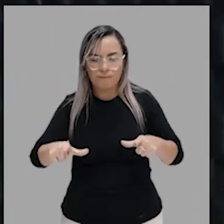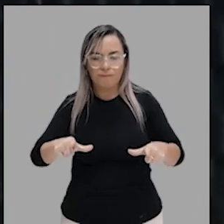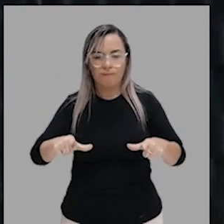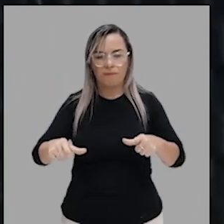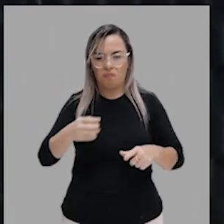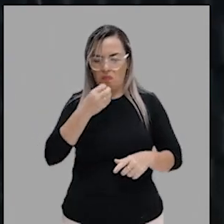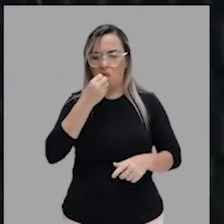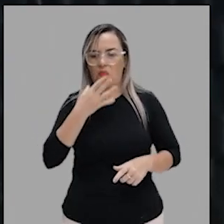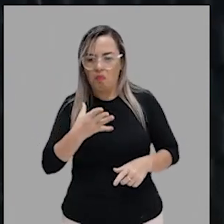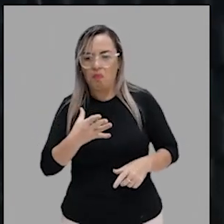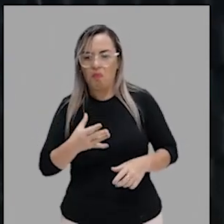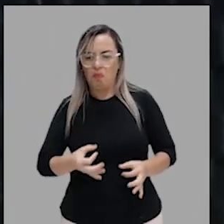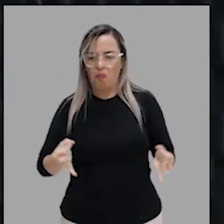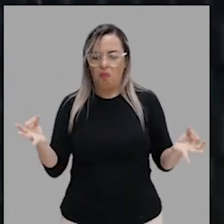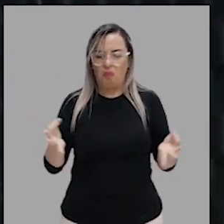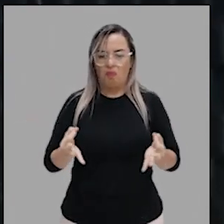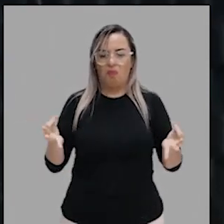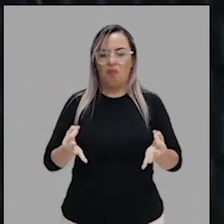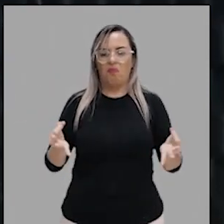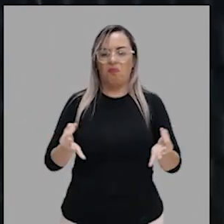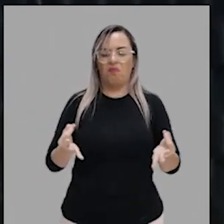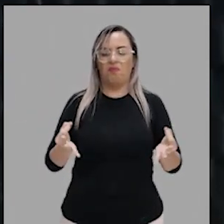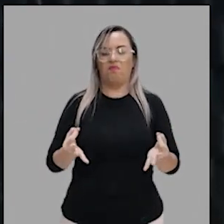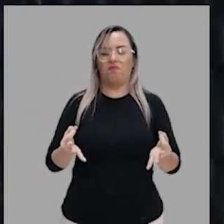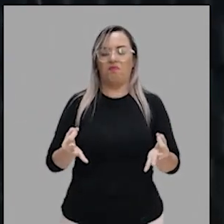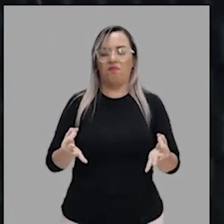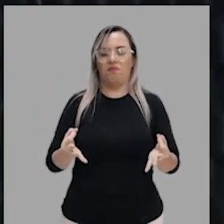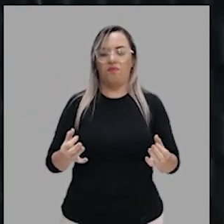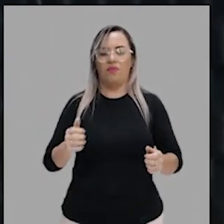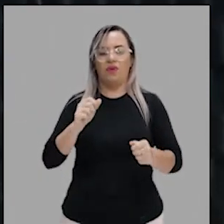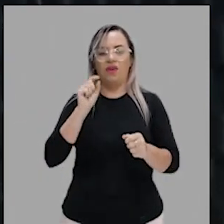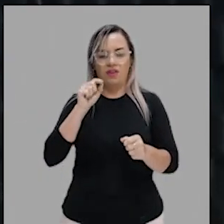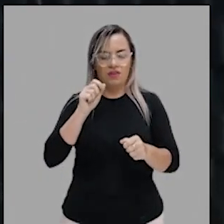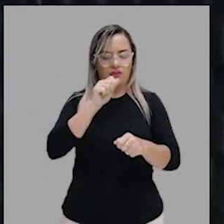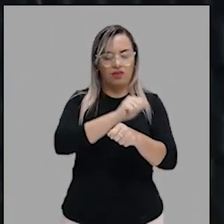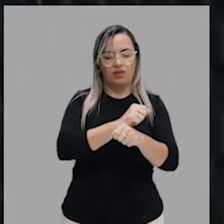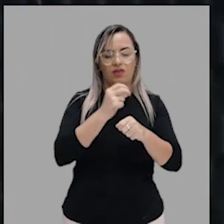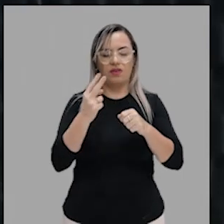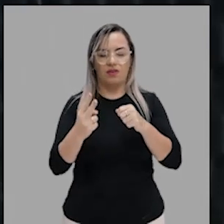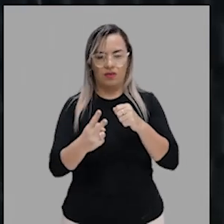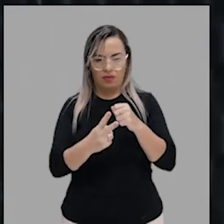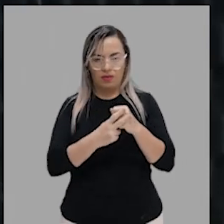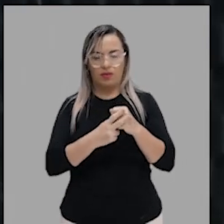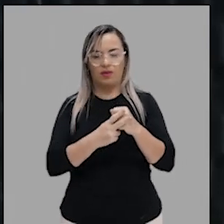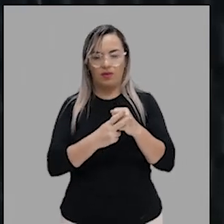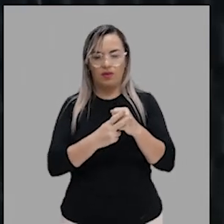satisfatoriamente. E satisfatoriamente é um advérbio, certo? Eles são